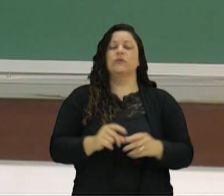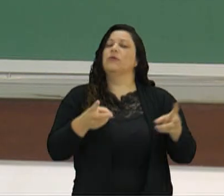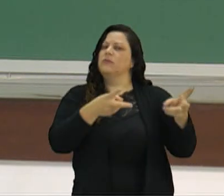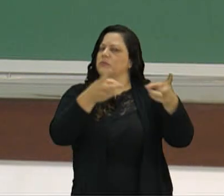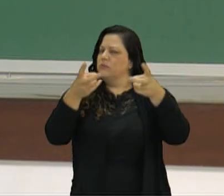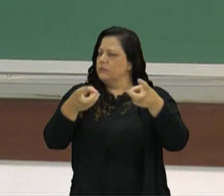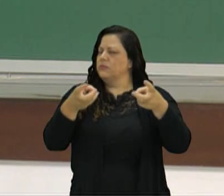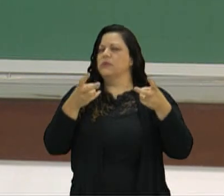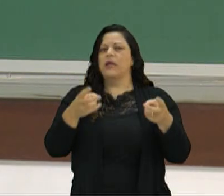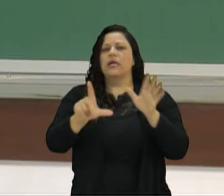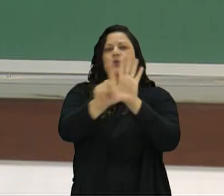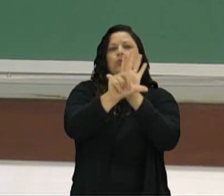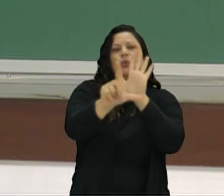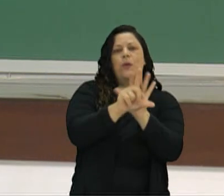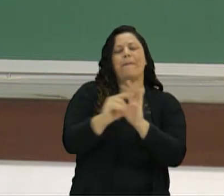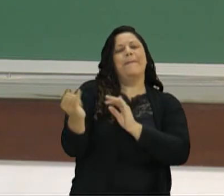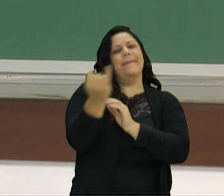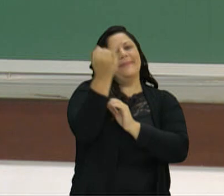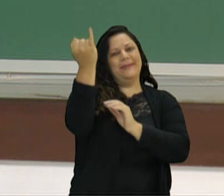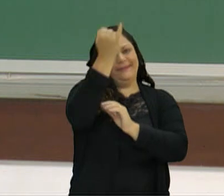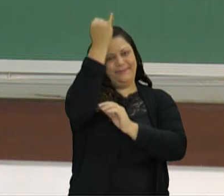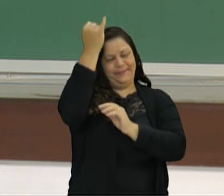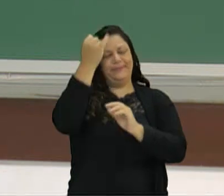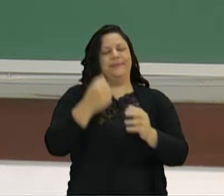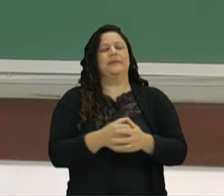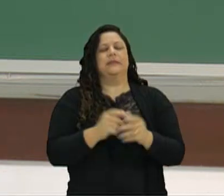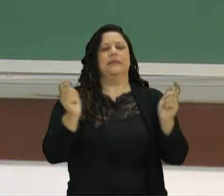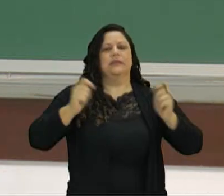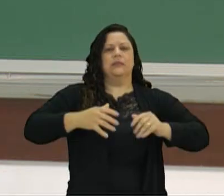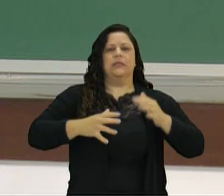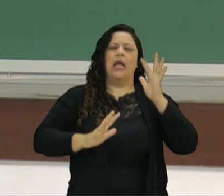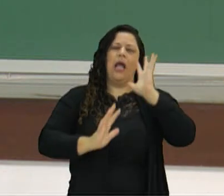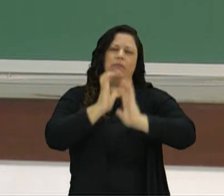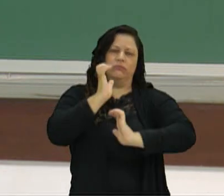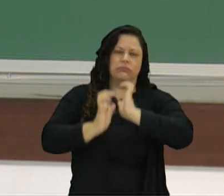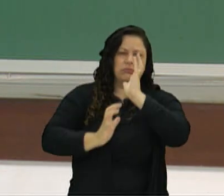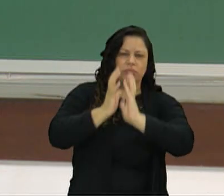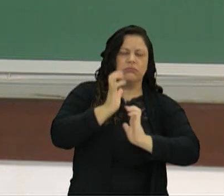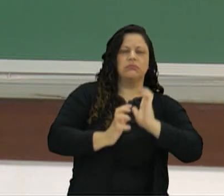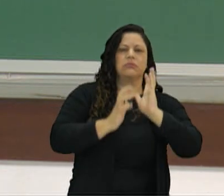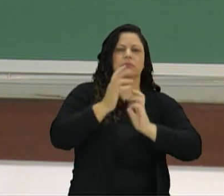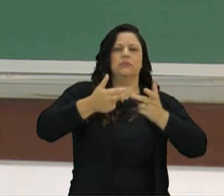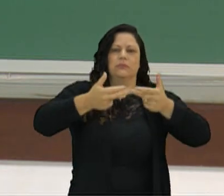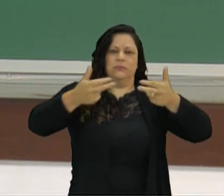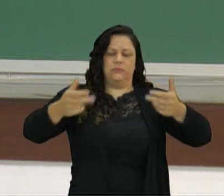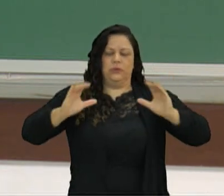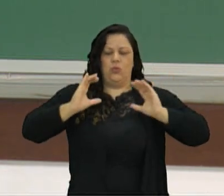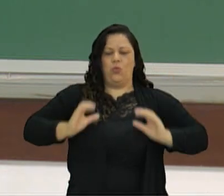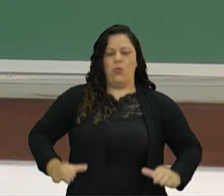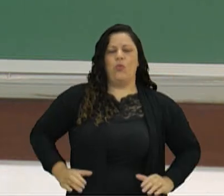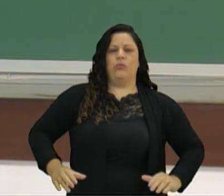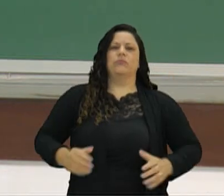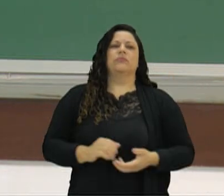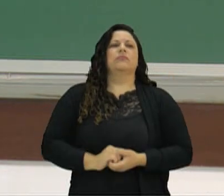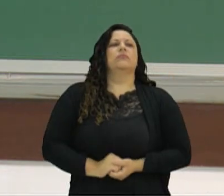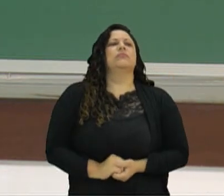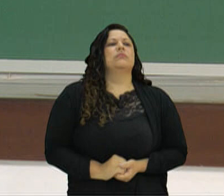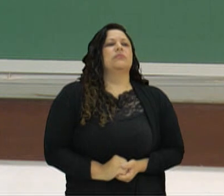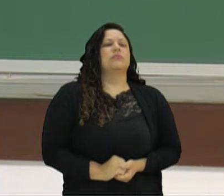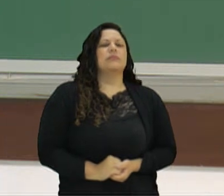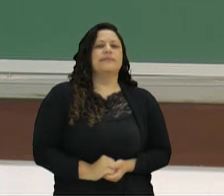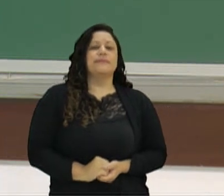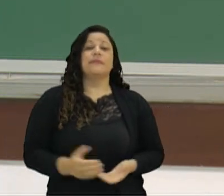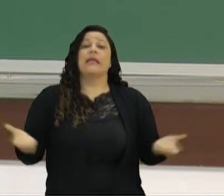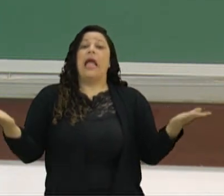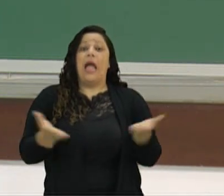lei ela é importante para regular os conflitos e as condutas dos povos. Agora, para a gente